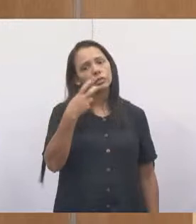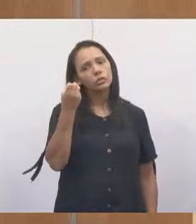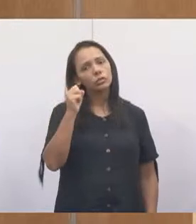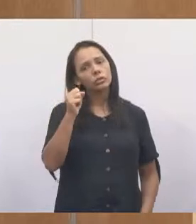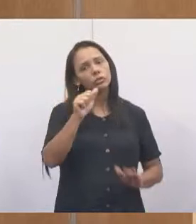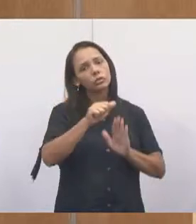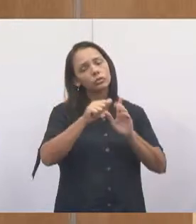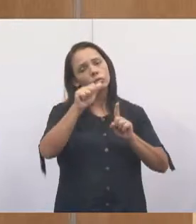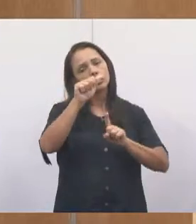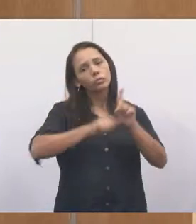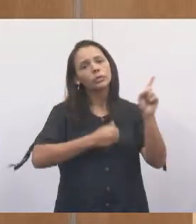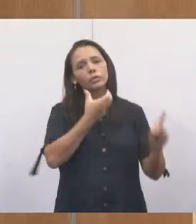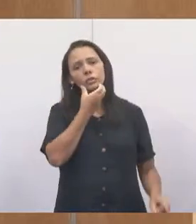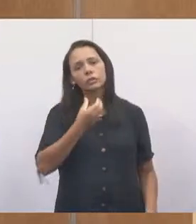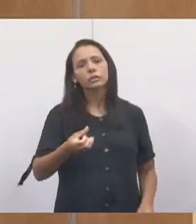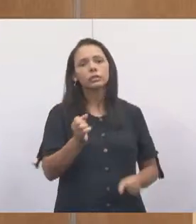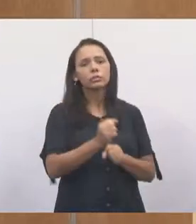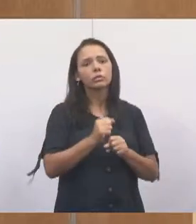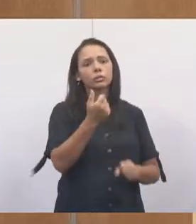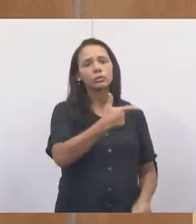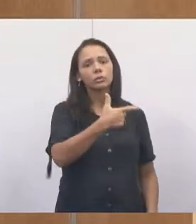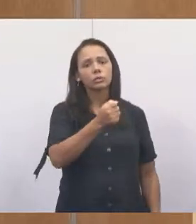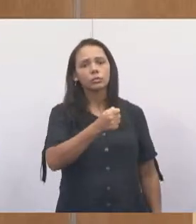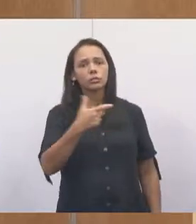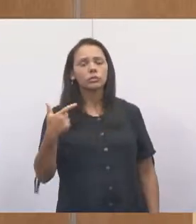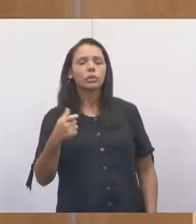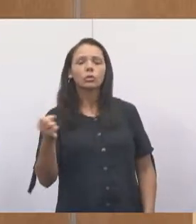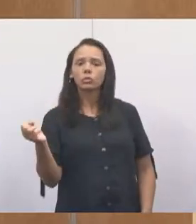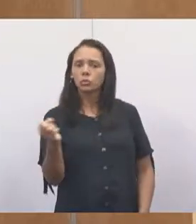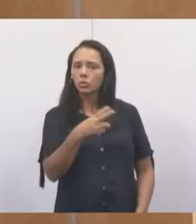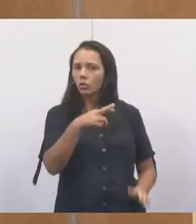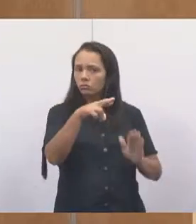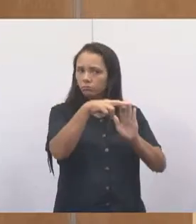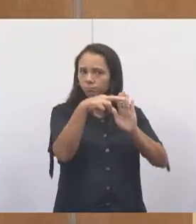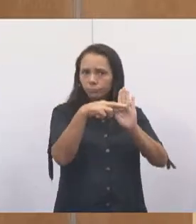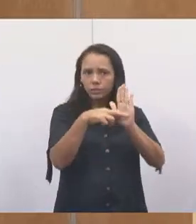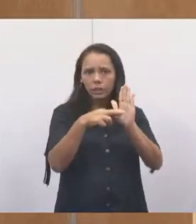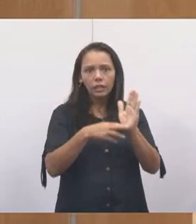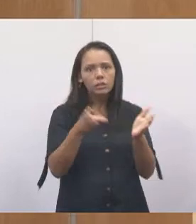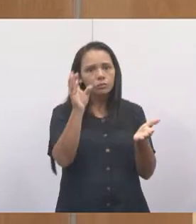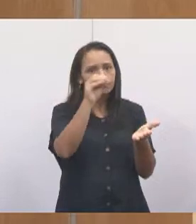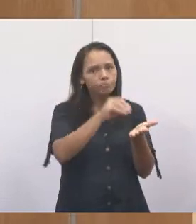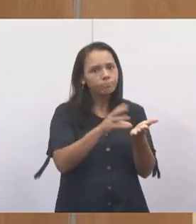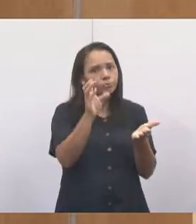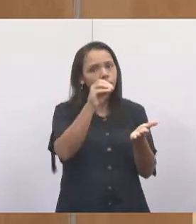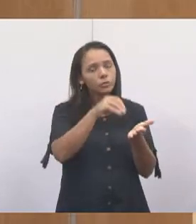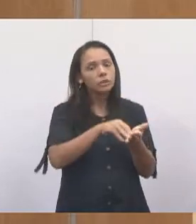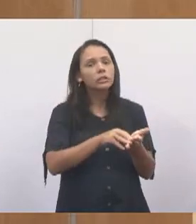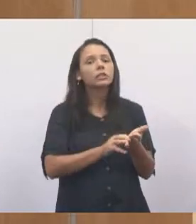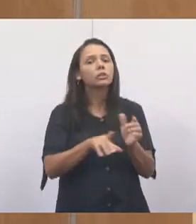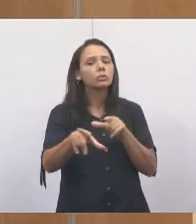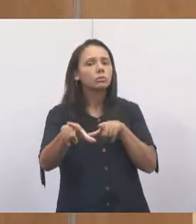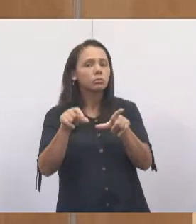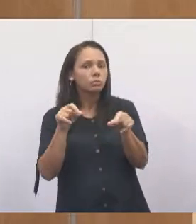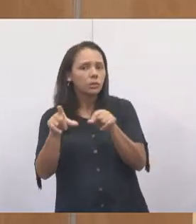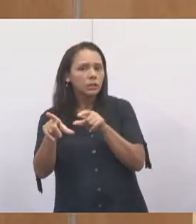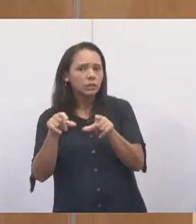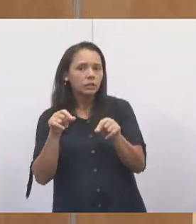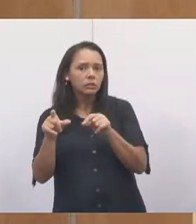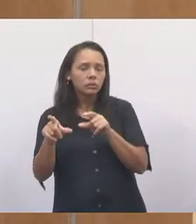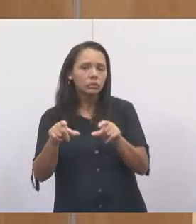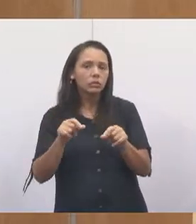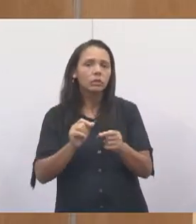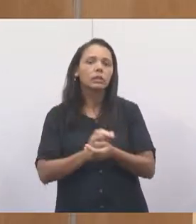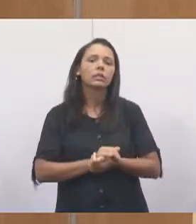2022, novas regras foram inseridas sobre o processo para escolha para que seja em data unificada